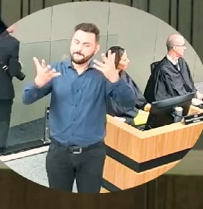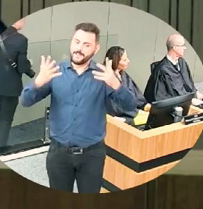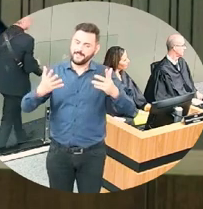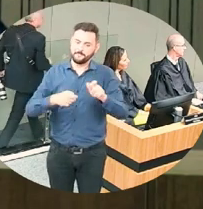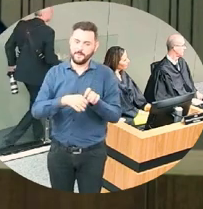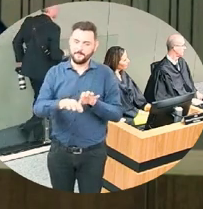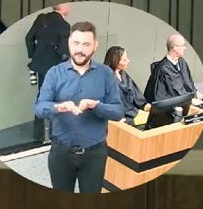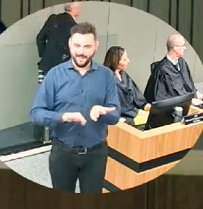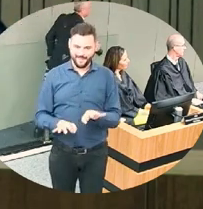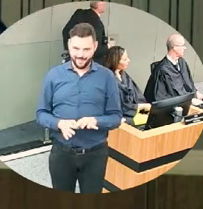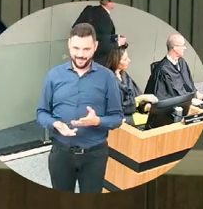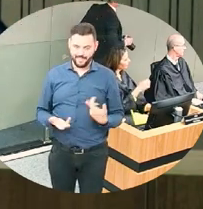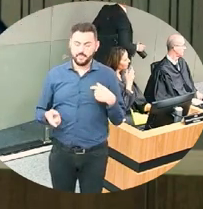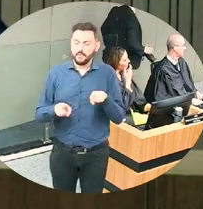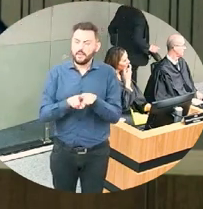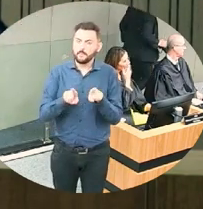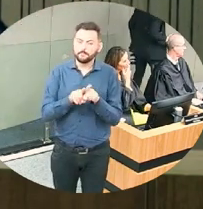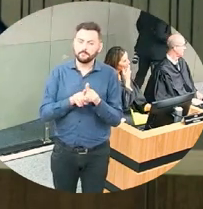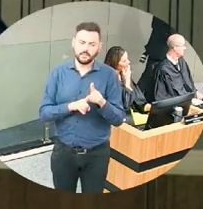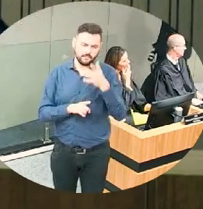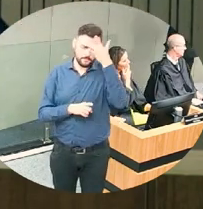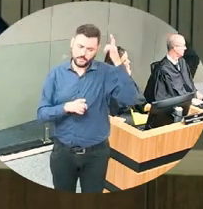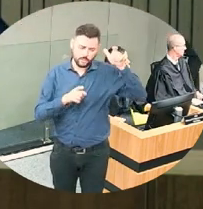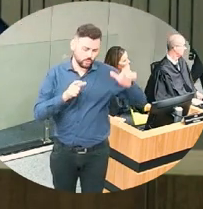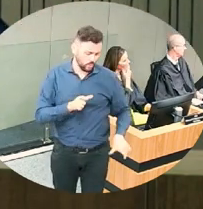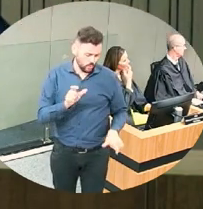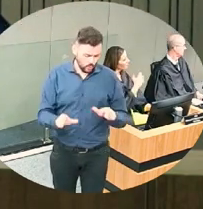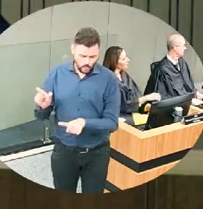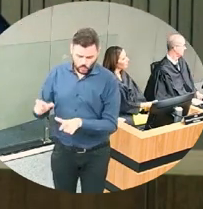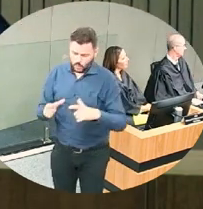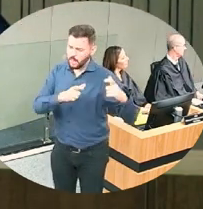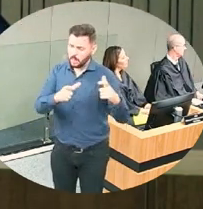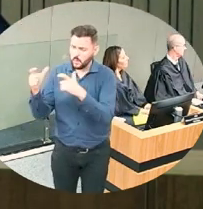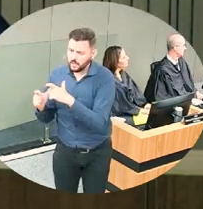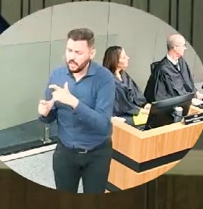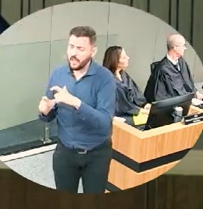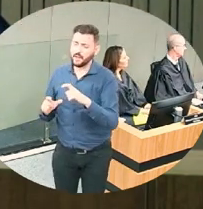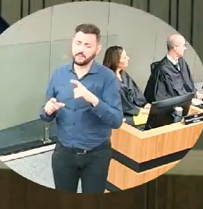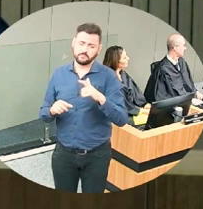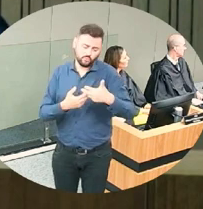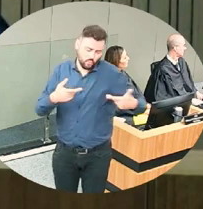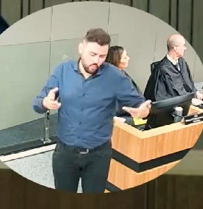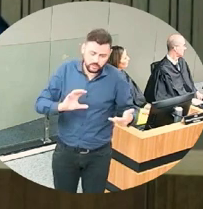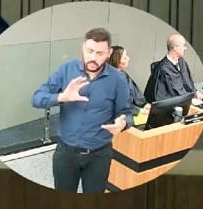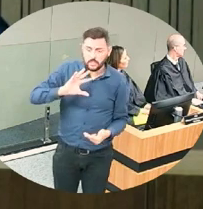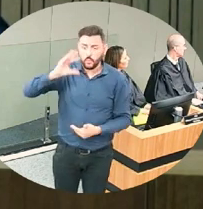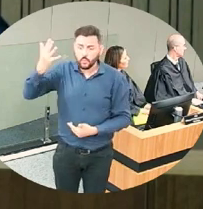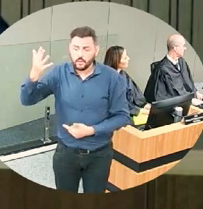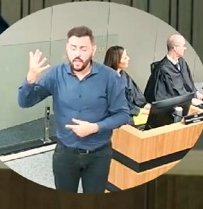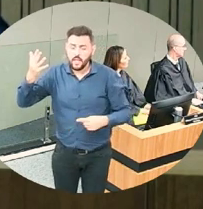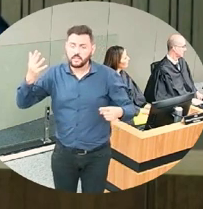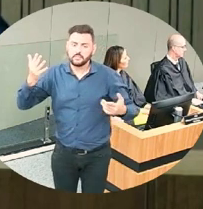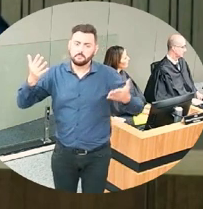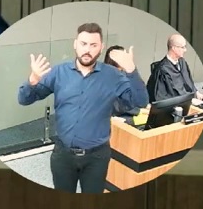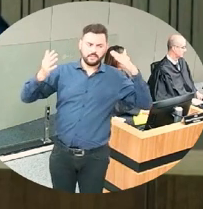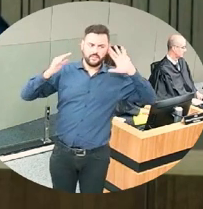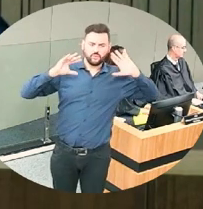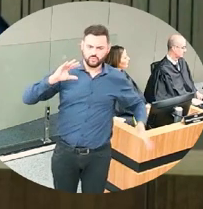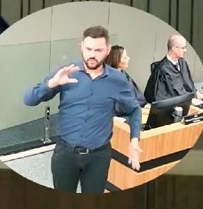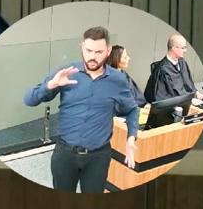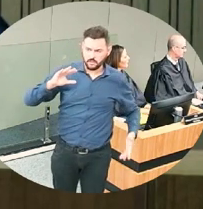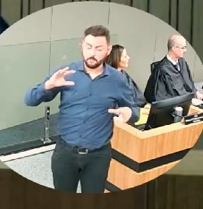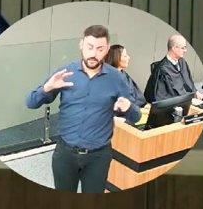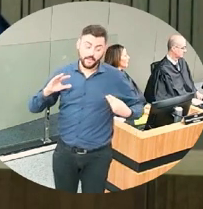experiência vivida lugares pessoas fatos aquilo que nunca voltará mas que também nunca